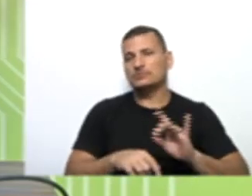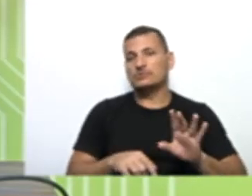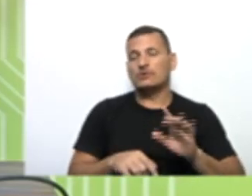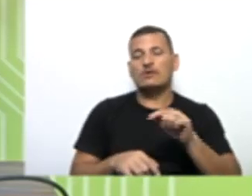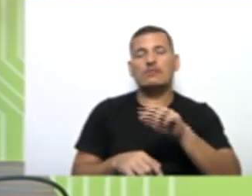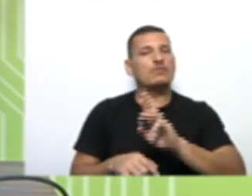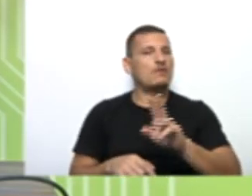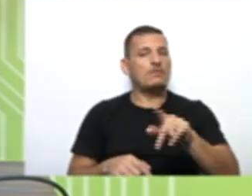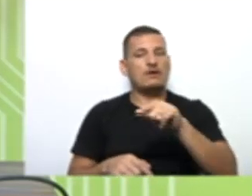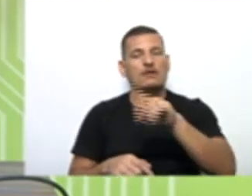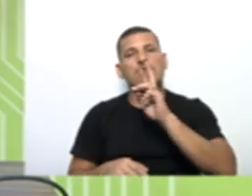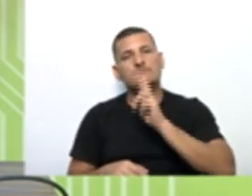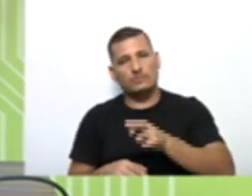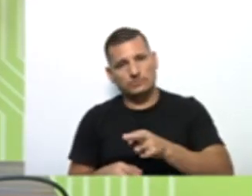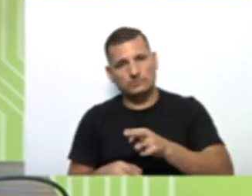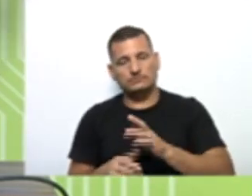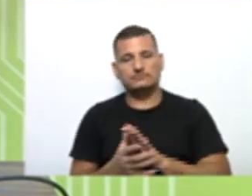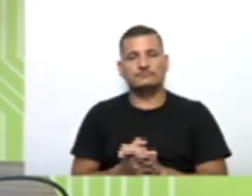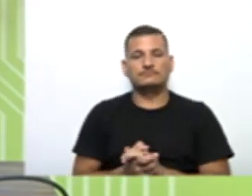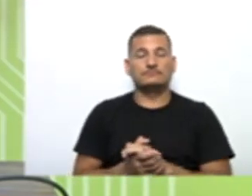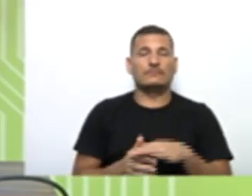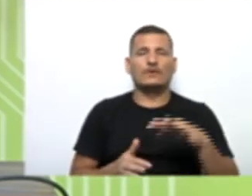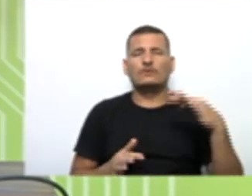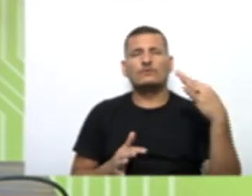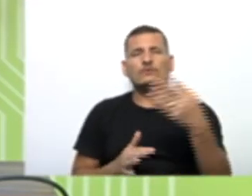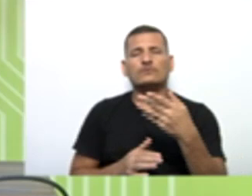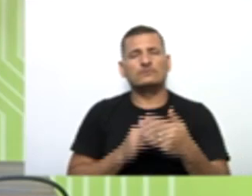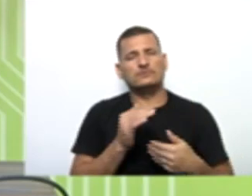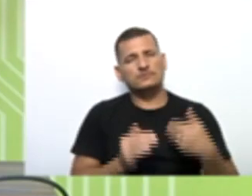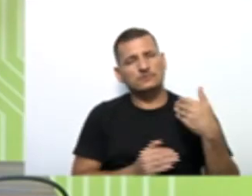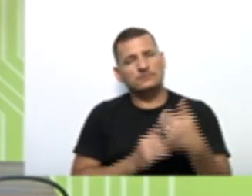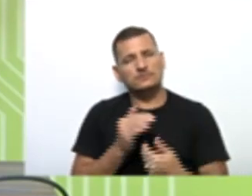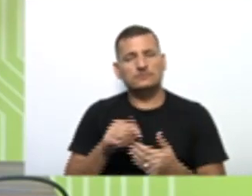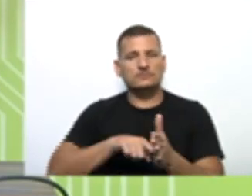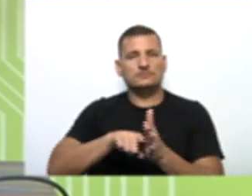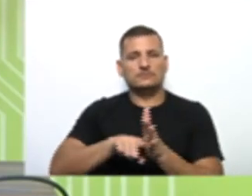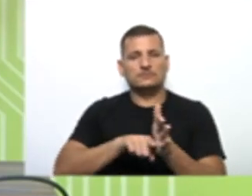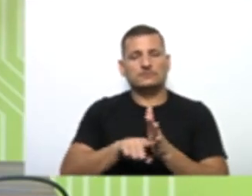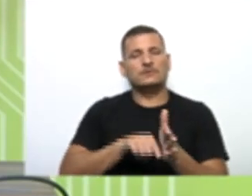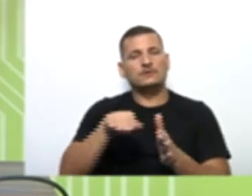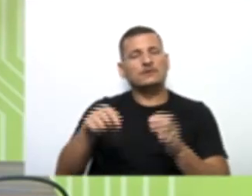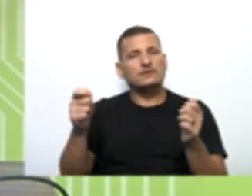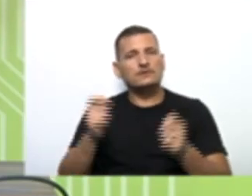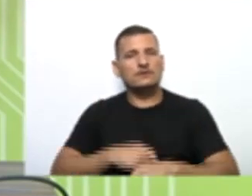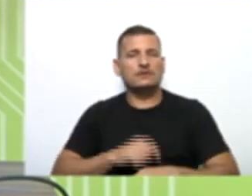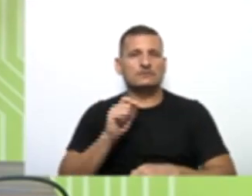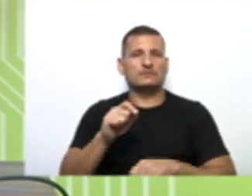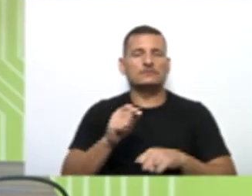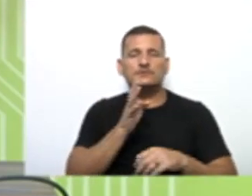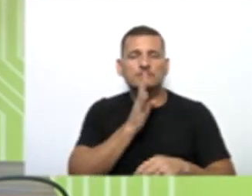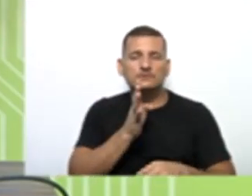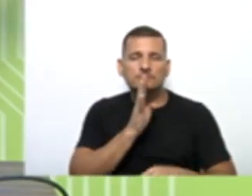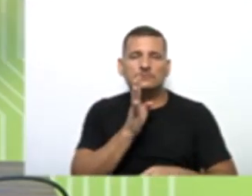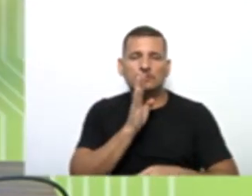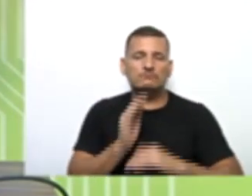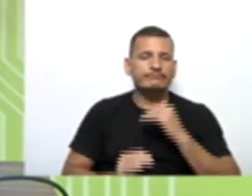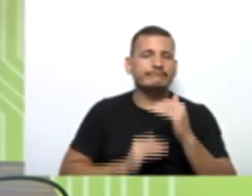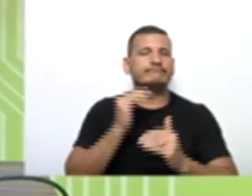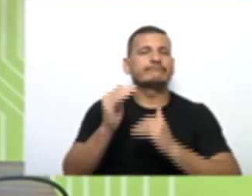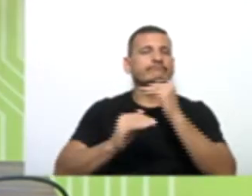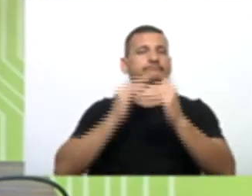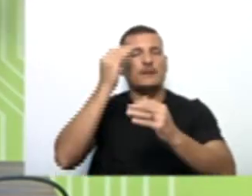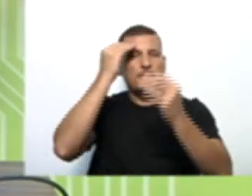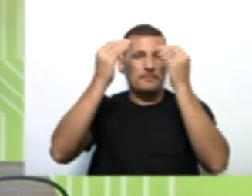aquela resposta que você esperava. E todo esse processo de pesquisa é que permite a construção do conhecimento. Porque você vai testar